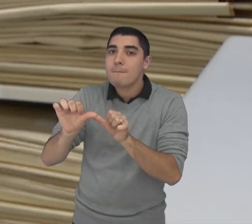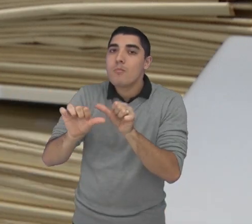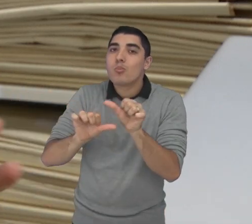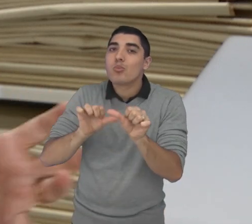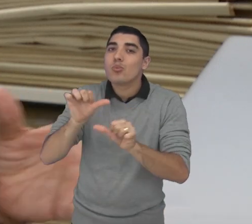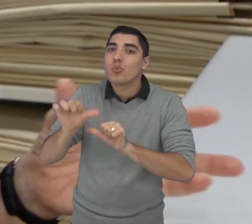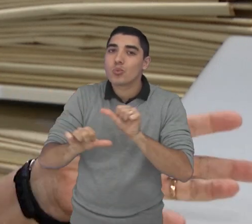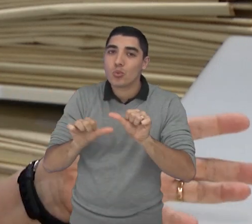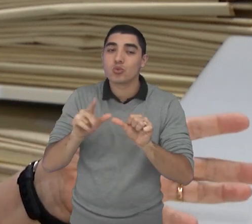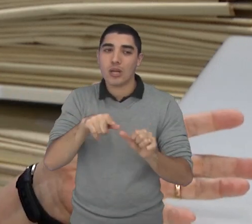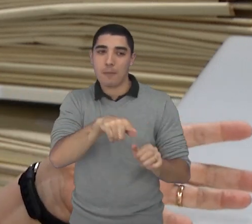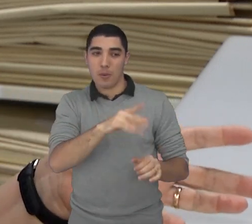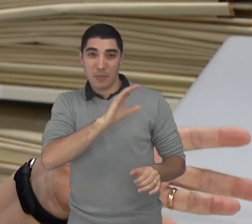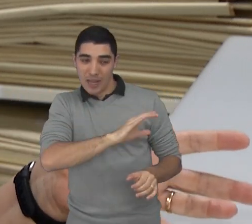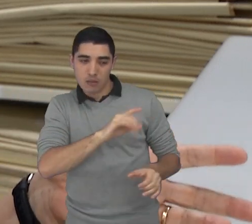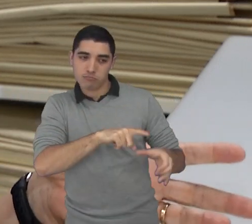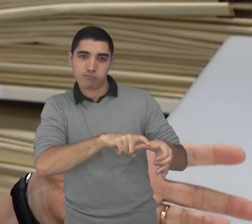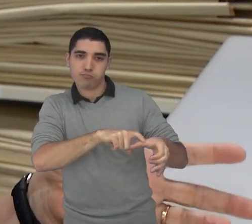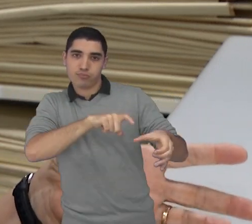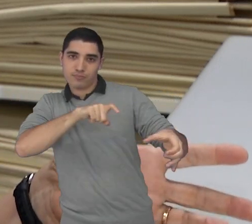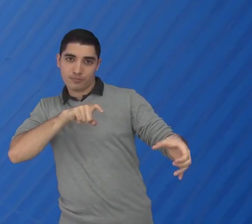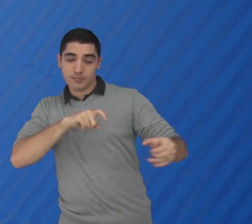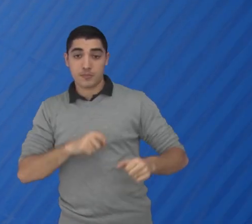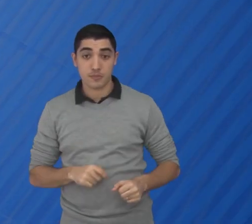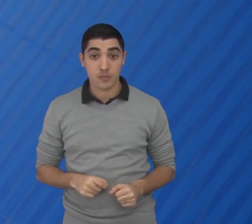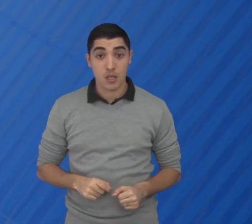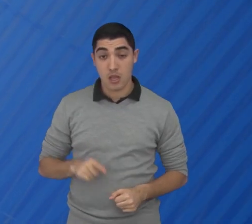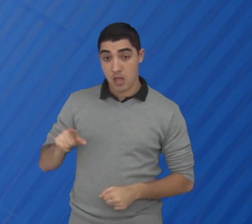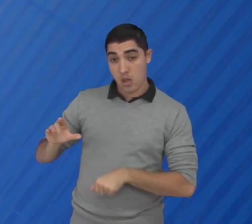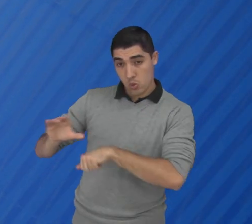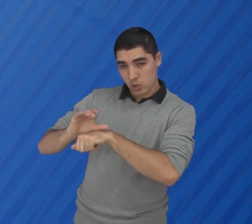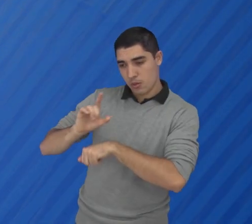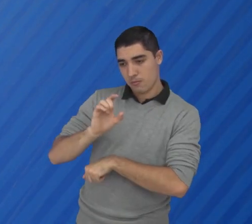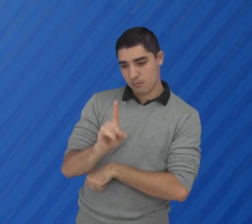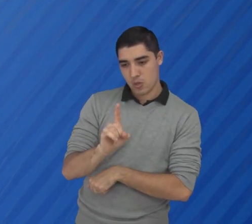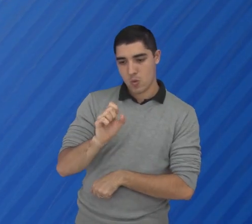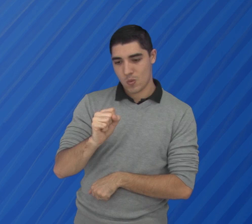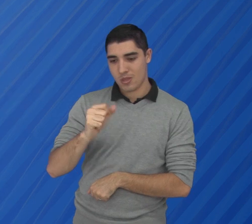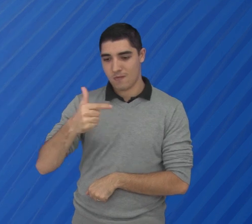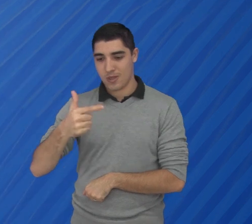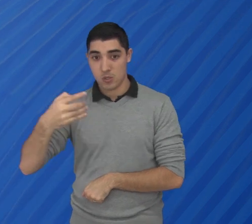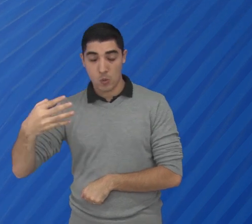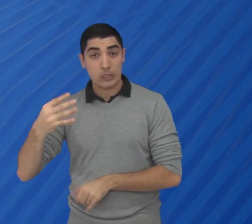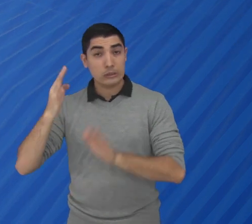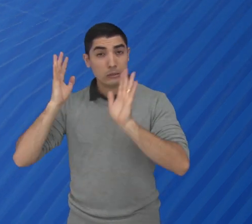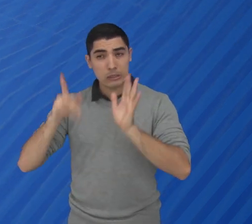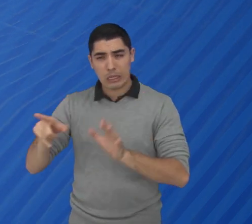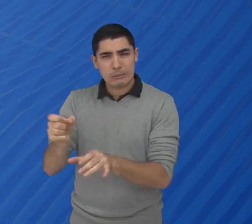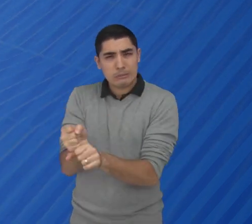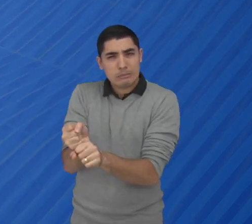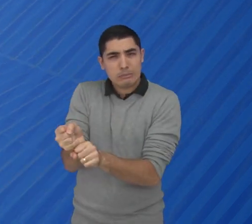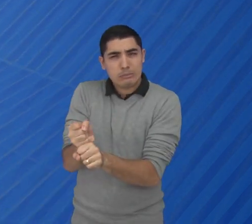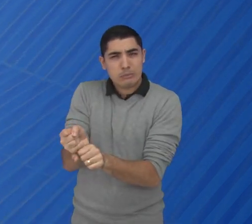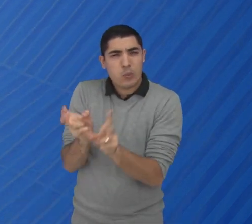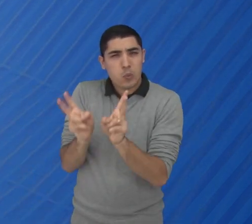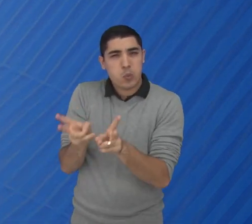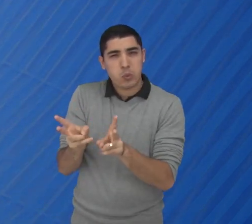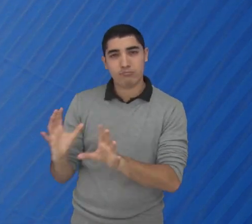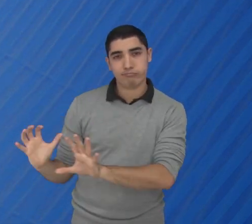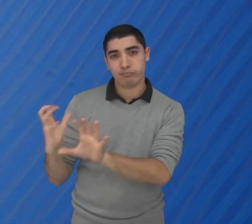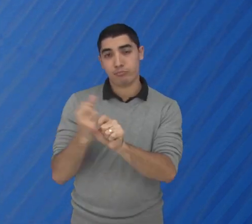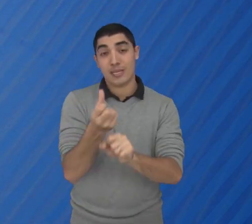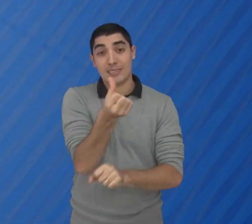não consegue se desprender totalmente. A Constituição de 1824 foi a que ficou em vigor por